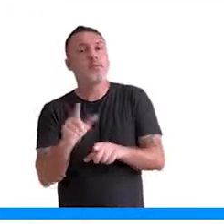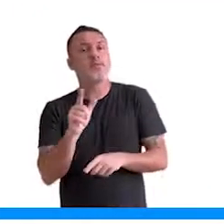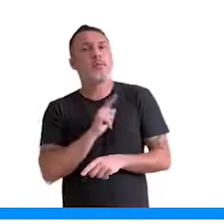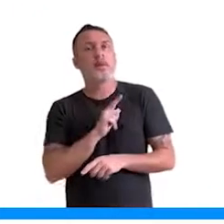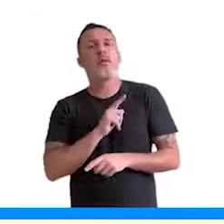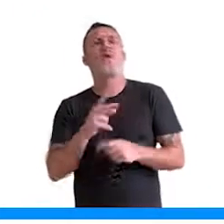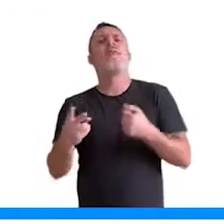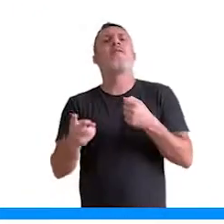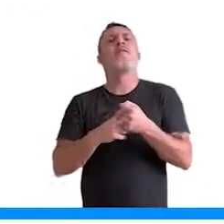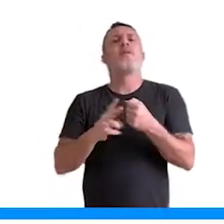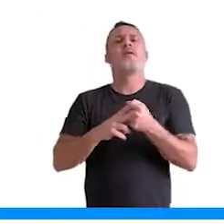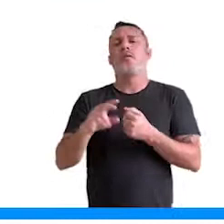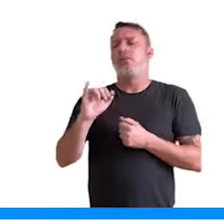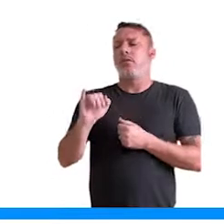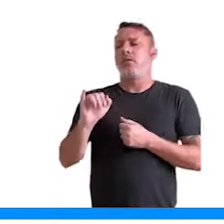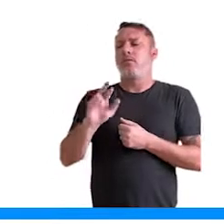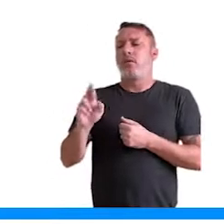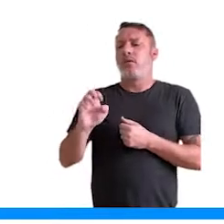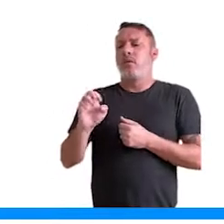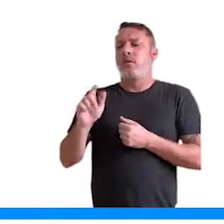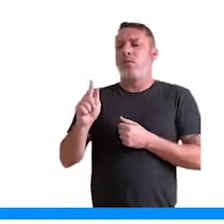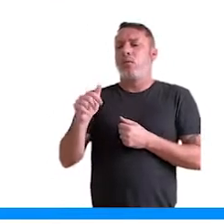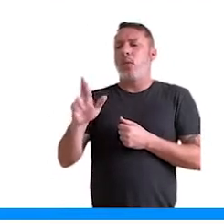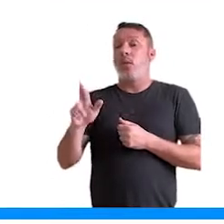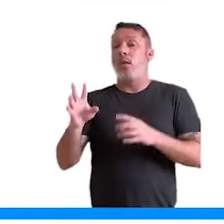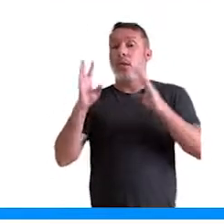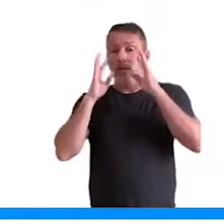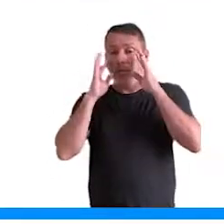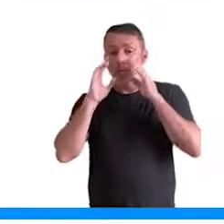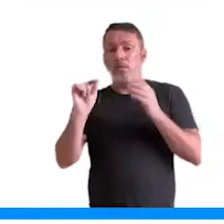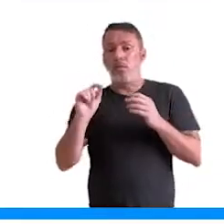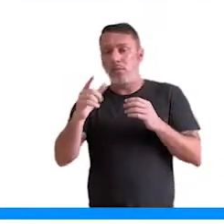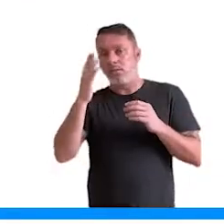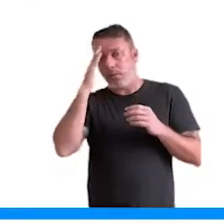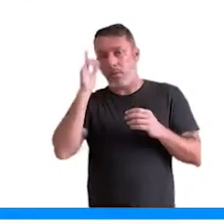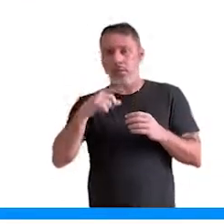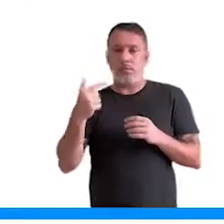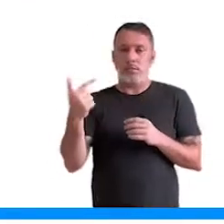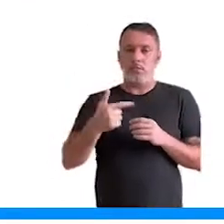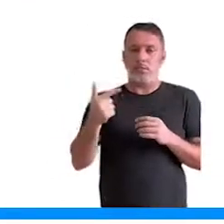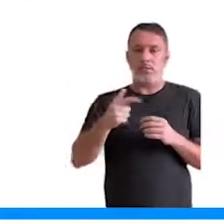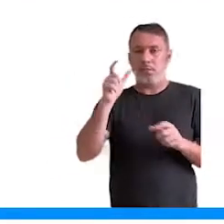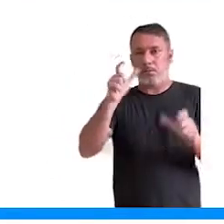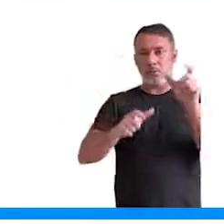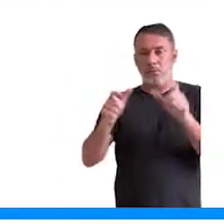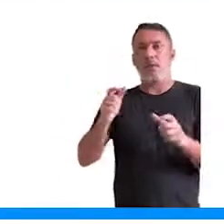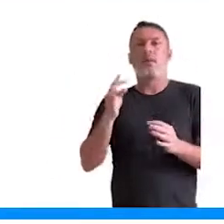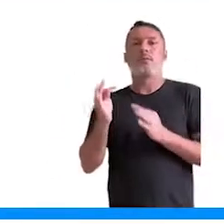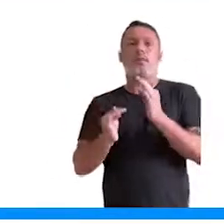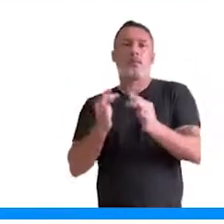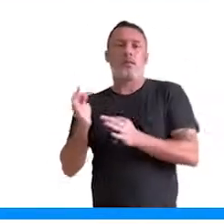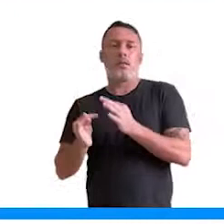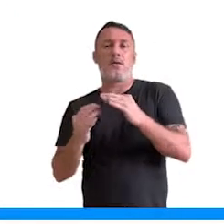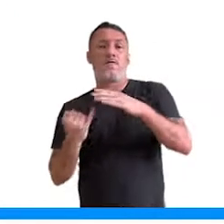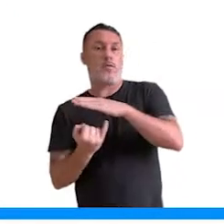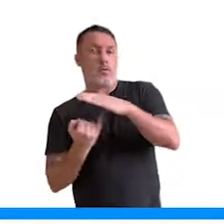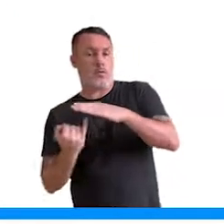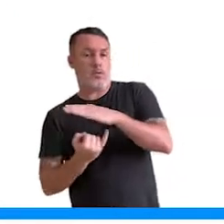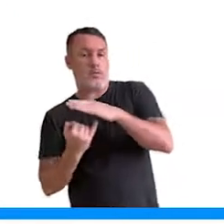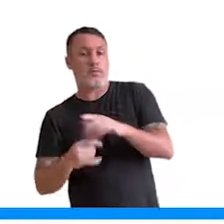ainda existe os irregulares. Bien? Chamando a atenção também que usa-se segunda pessoa para